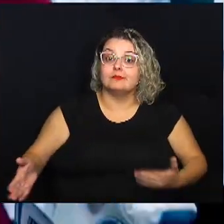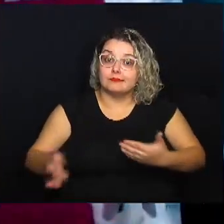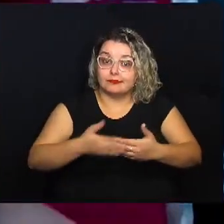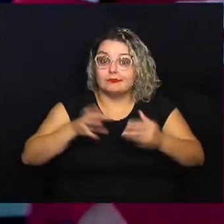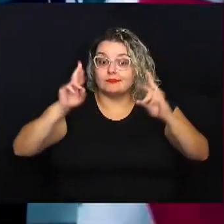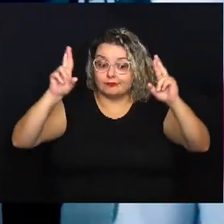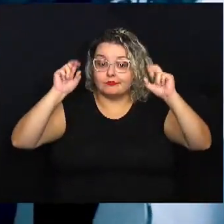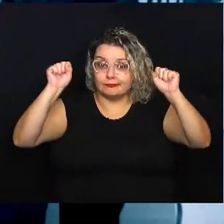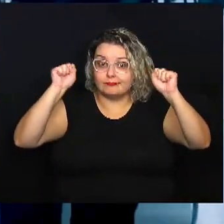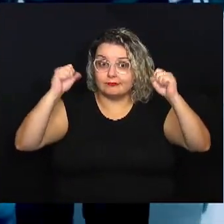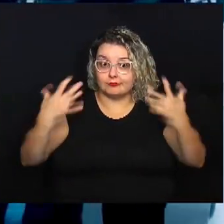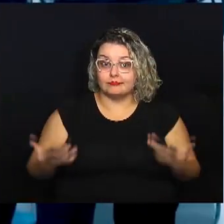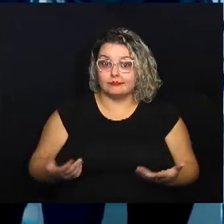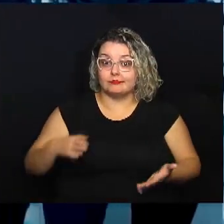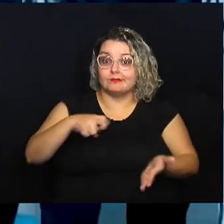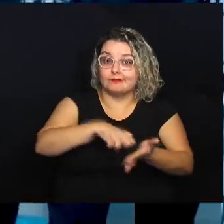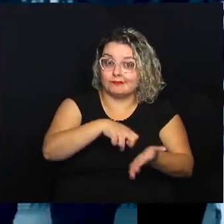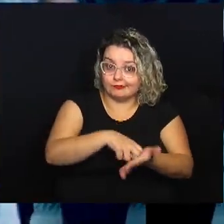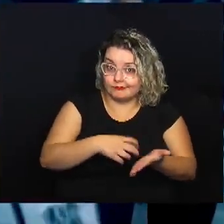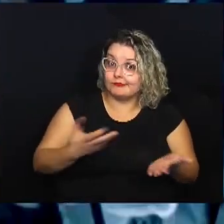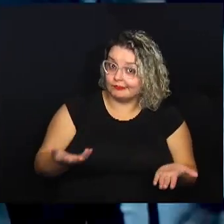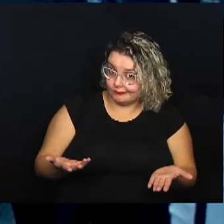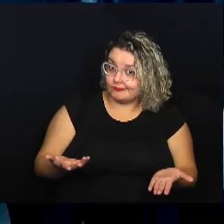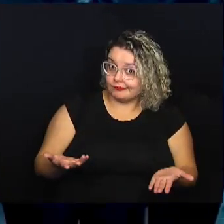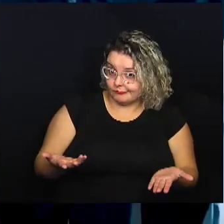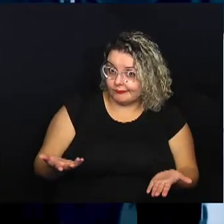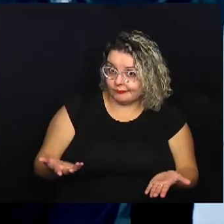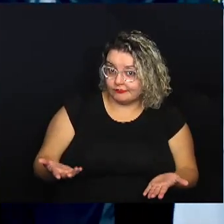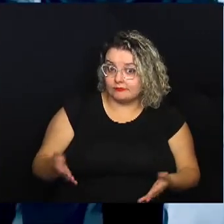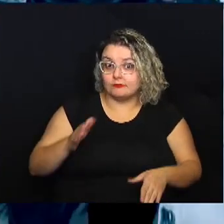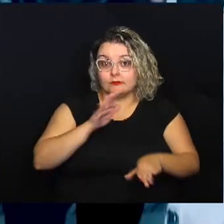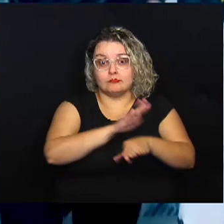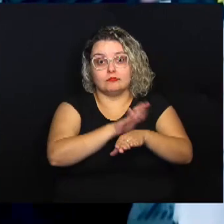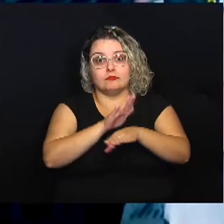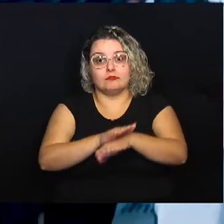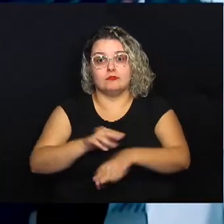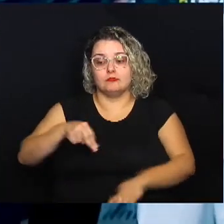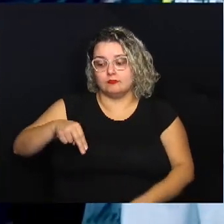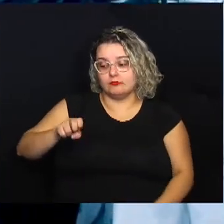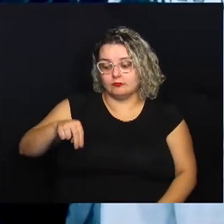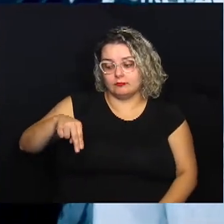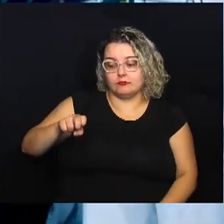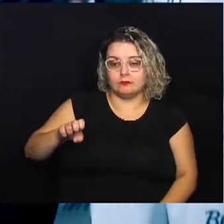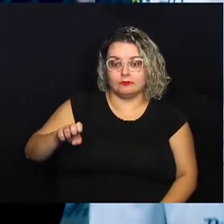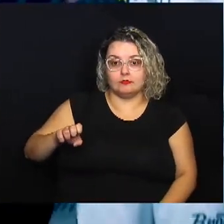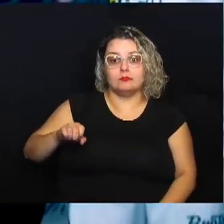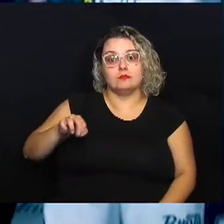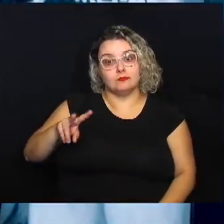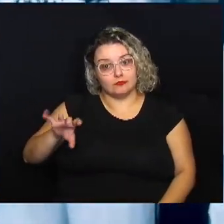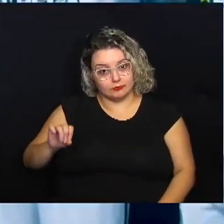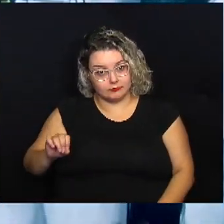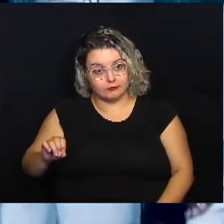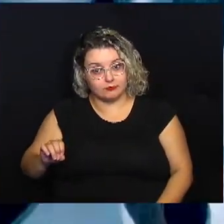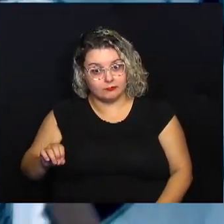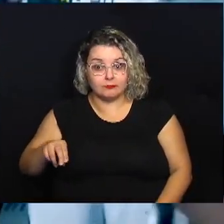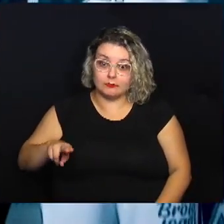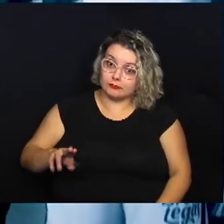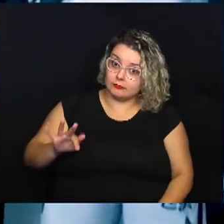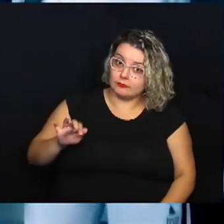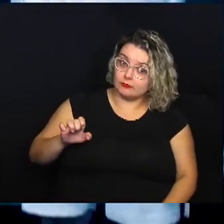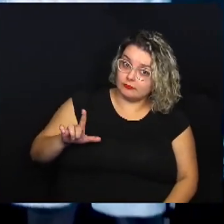por conta de uma punição. Os auxiliares do clube, Nenê Santana, Ivo Sec ou Felipe